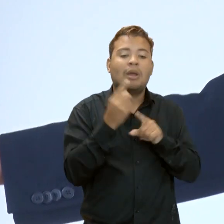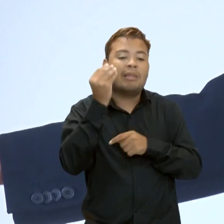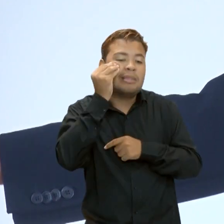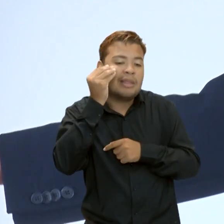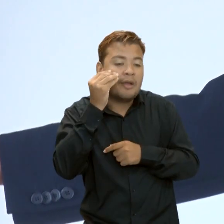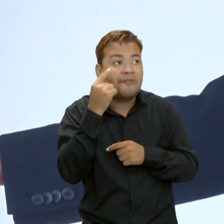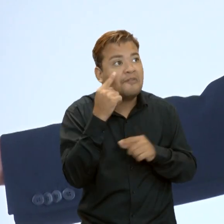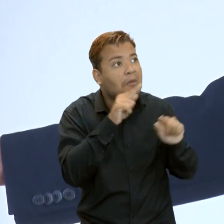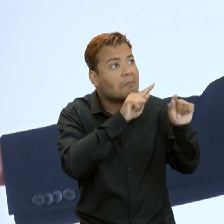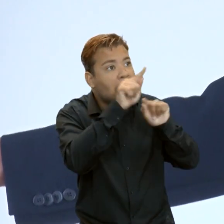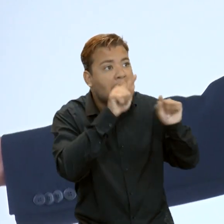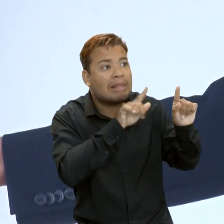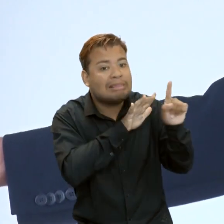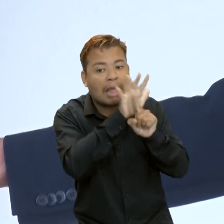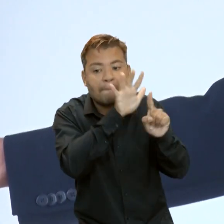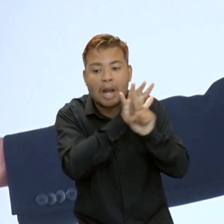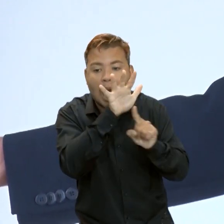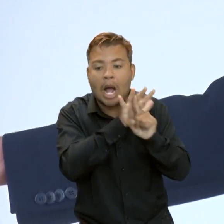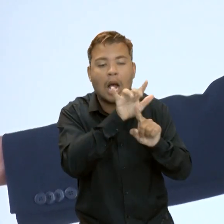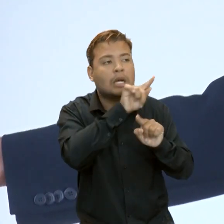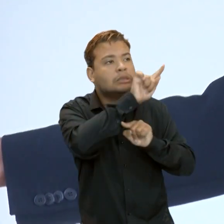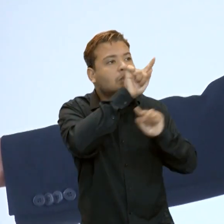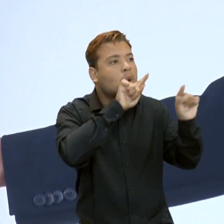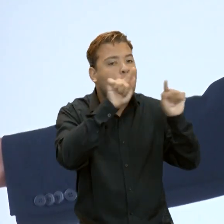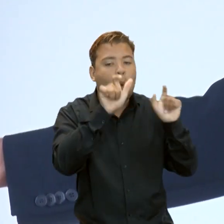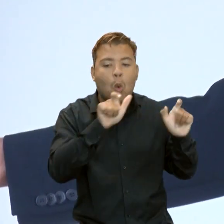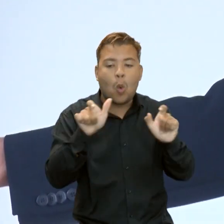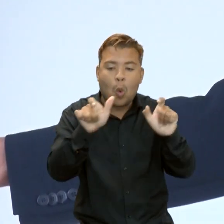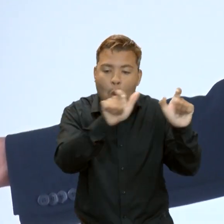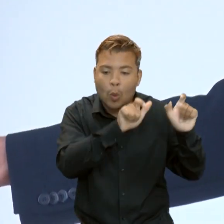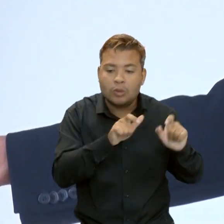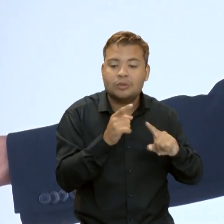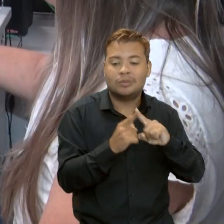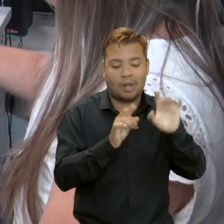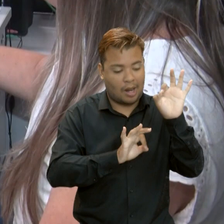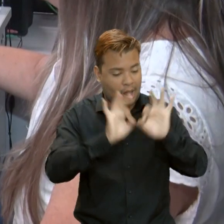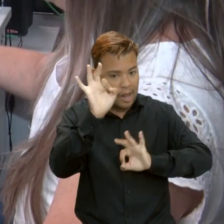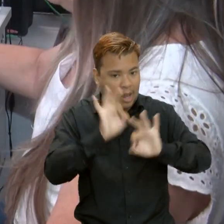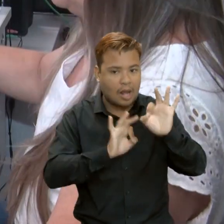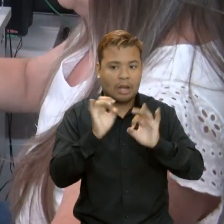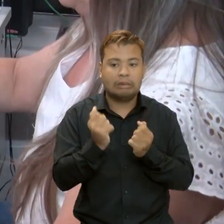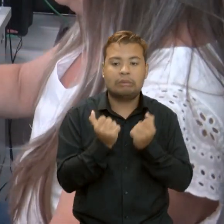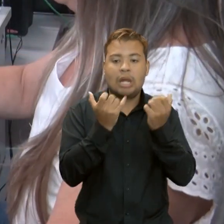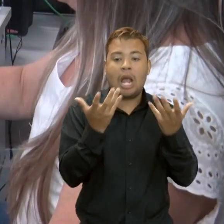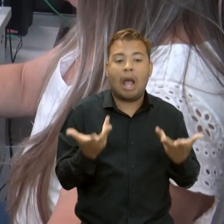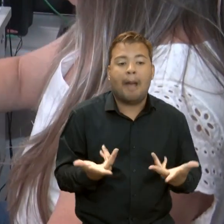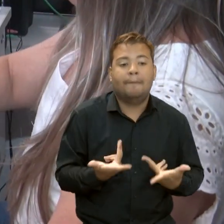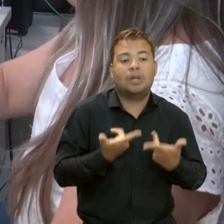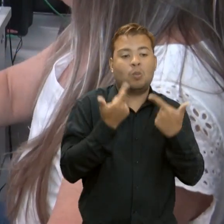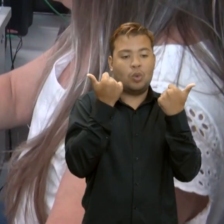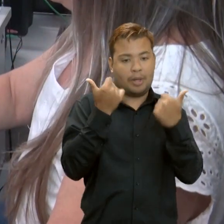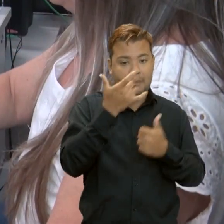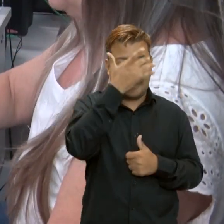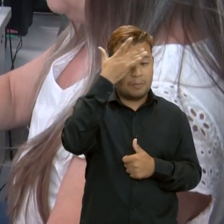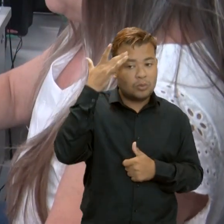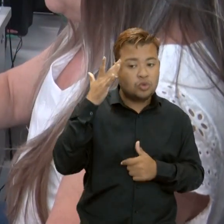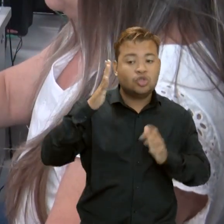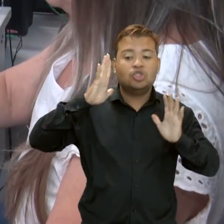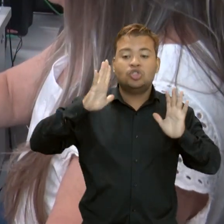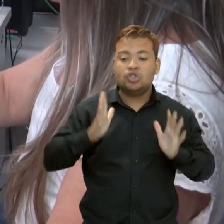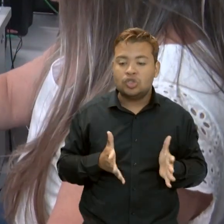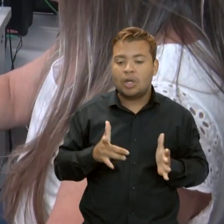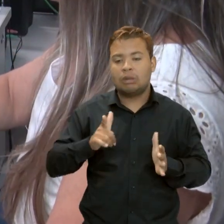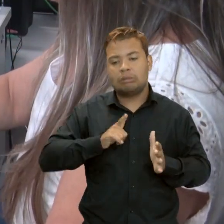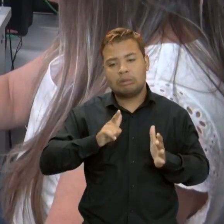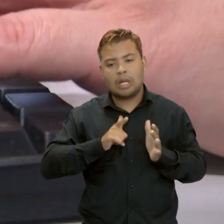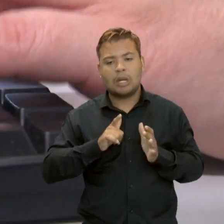né a demanda externa para que a gente pudesse cada vez mais oferecer aprimoramento para as pessoas que já têm alguma proximidade alguma